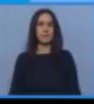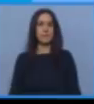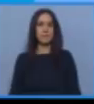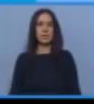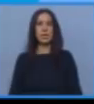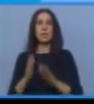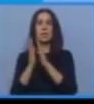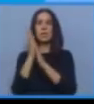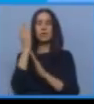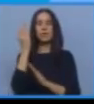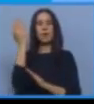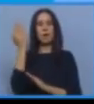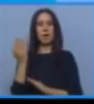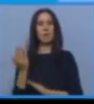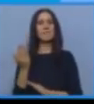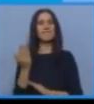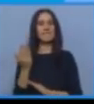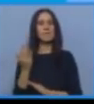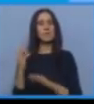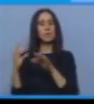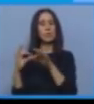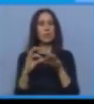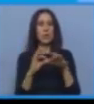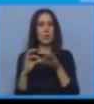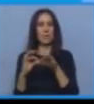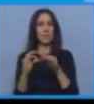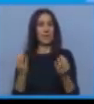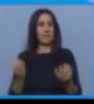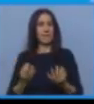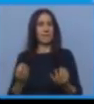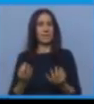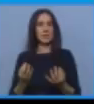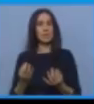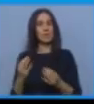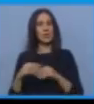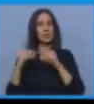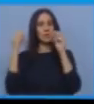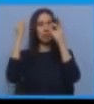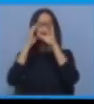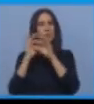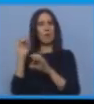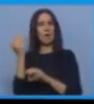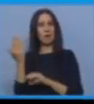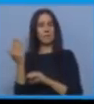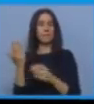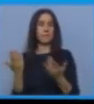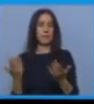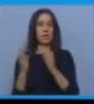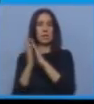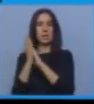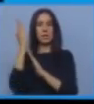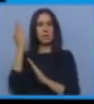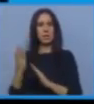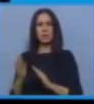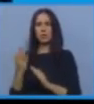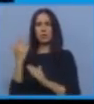Deus que então assim aparece como comunhão, precisamente através do seu Espírito. Ou seja, Deus é